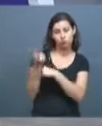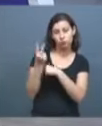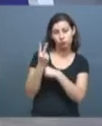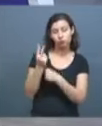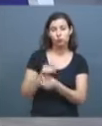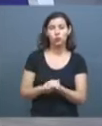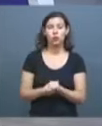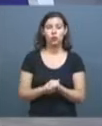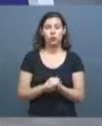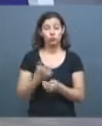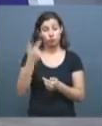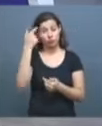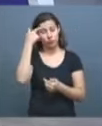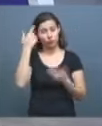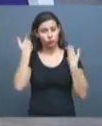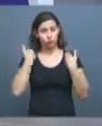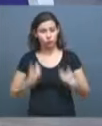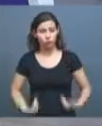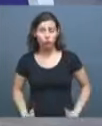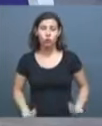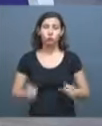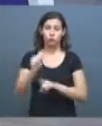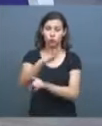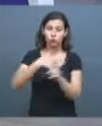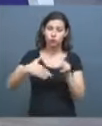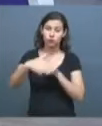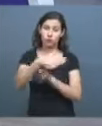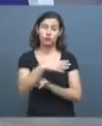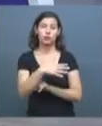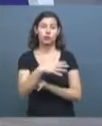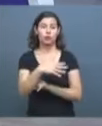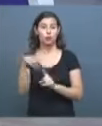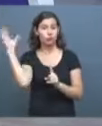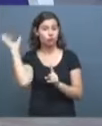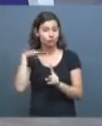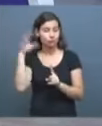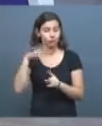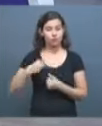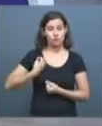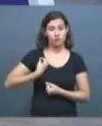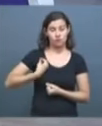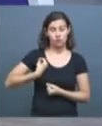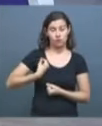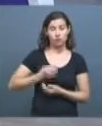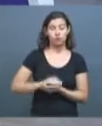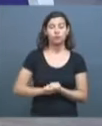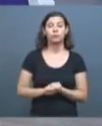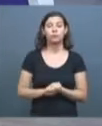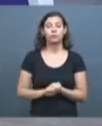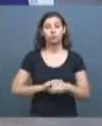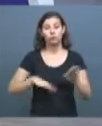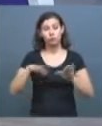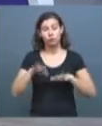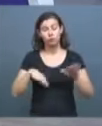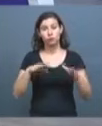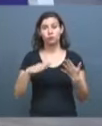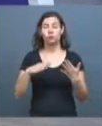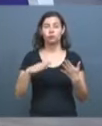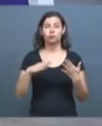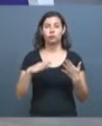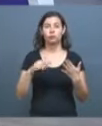psíquico e tudo isso. A pressão sobre a vida, como a própria definição do estresse, é uma certa oposição ao seu estado de